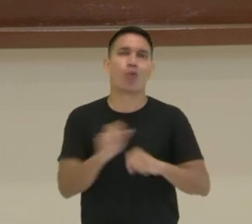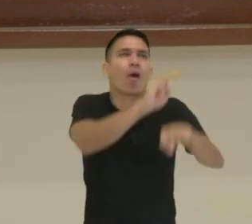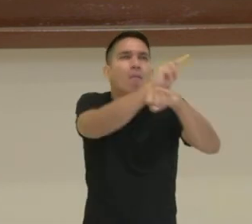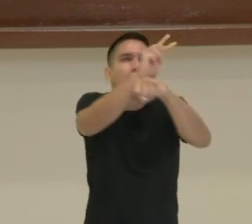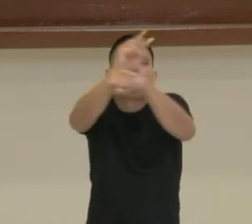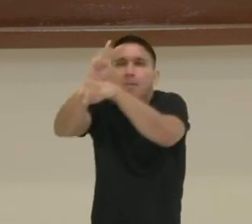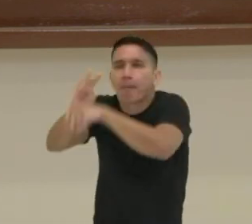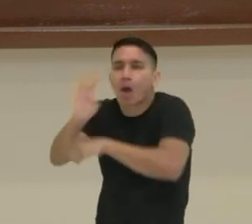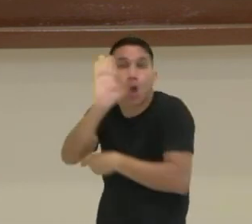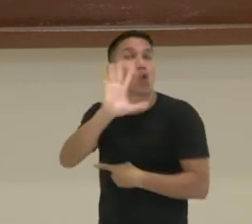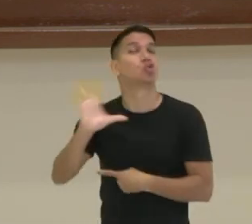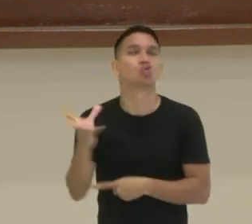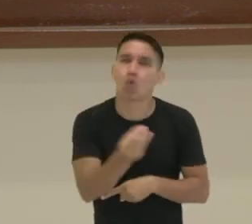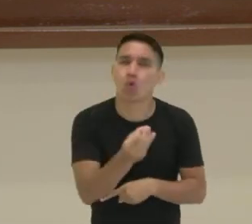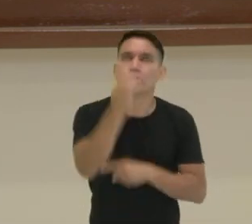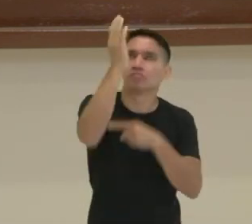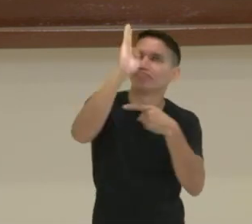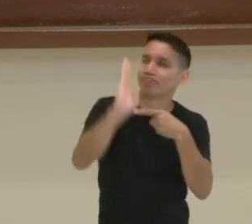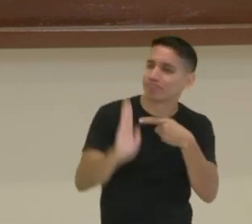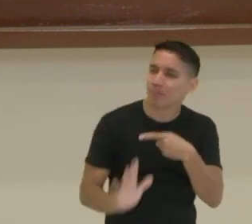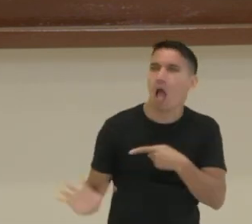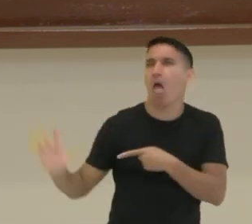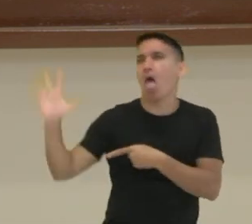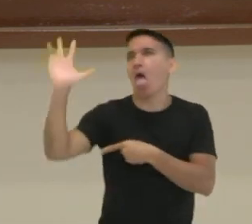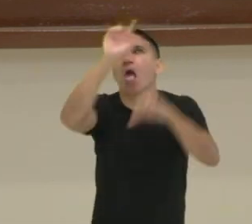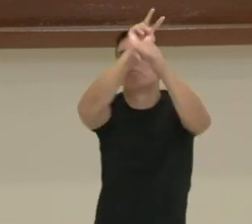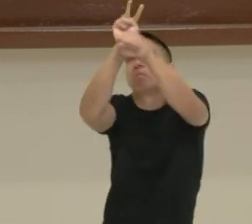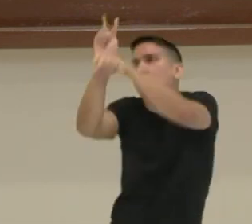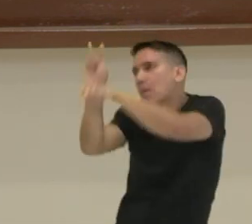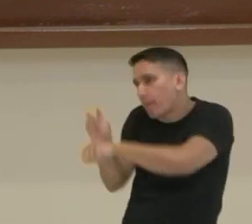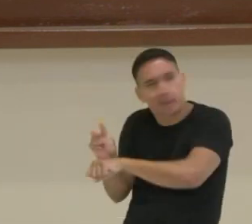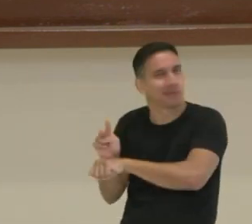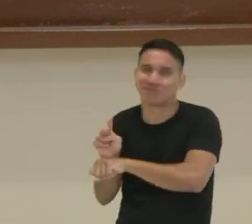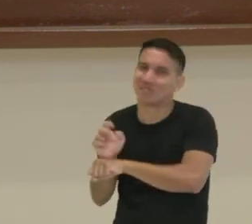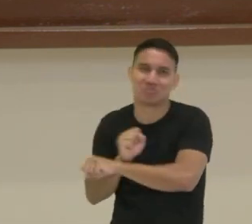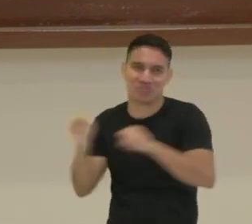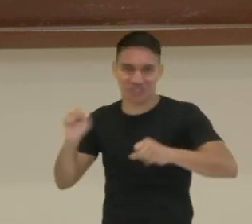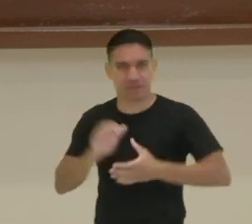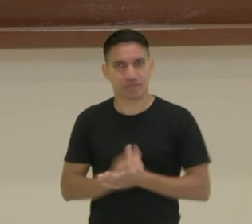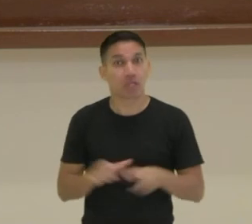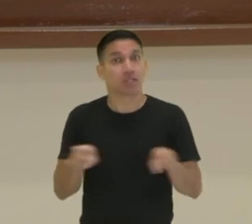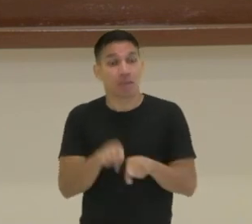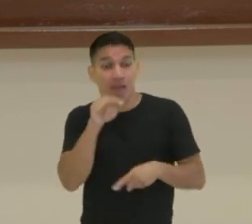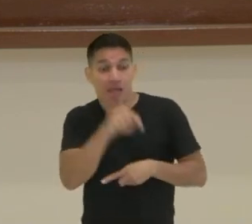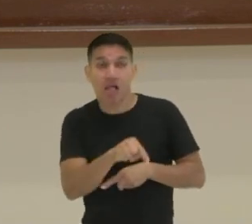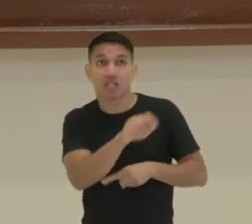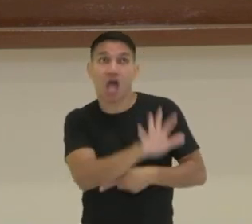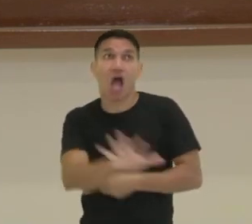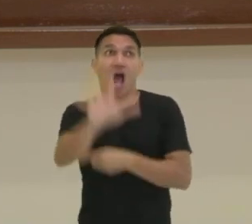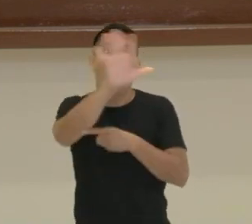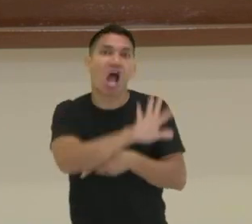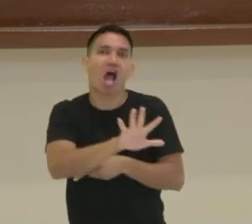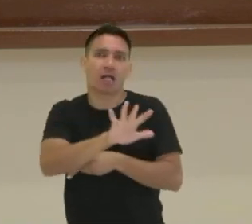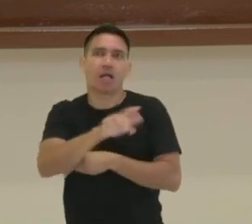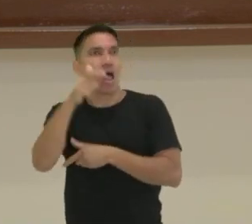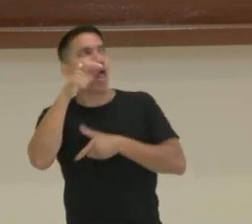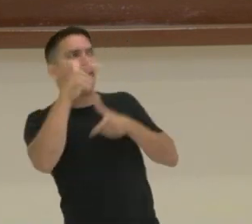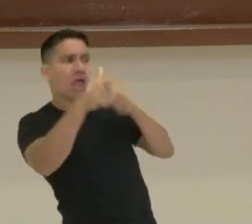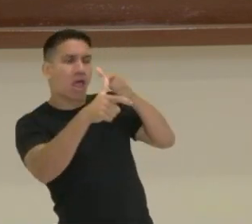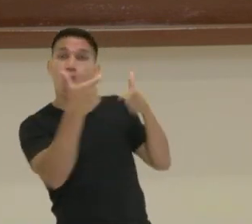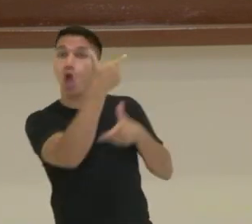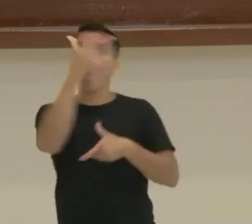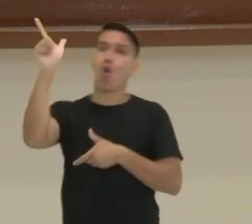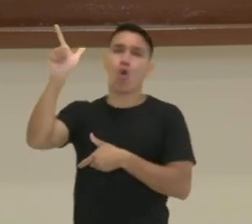todo o litoral brasileiro e que essas terras despertaram o interesse de outros povos, né?